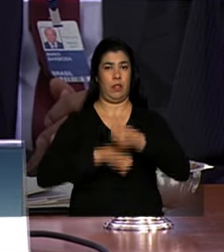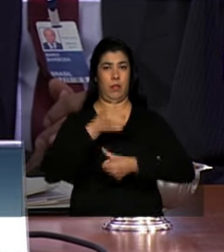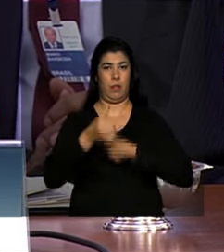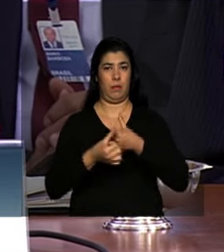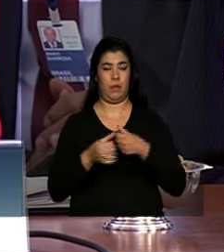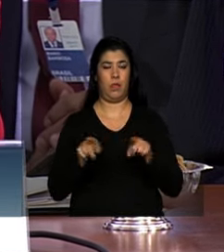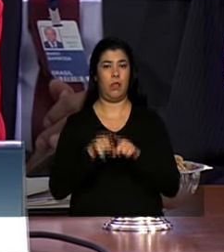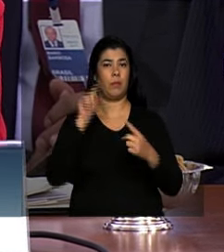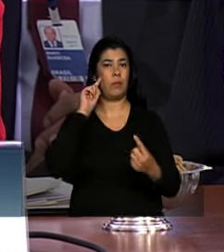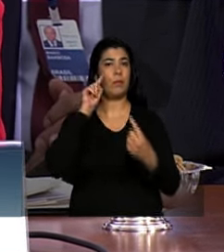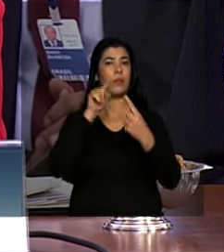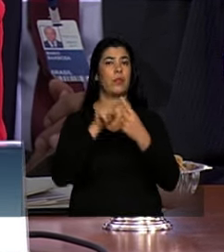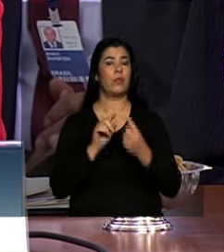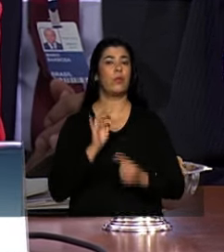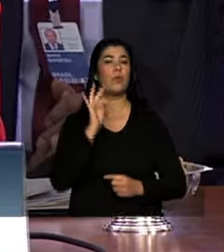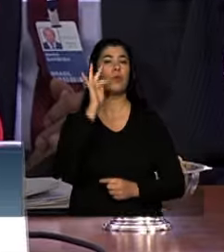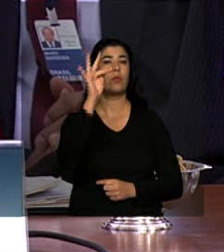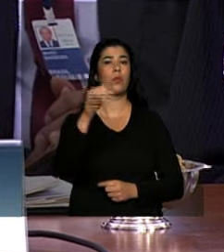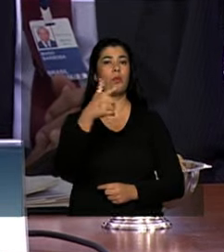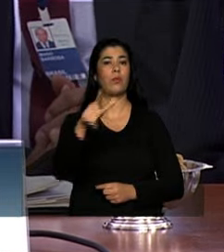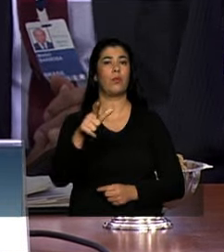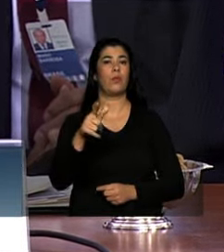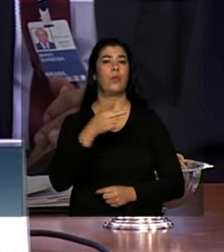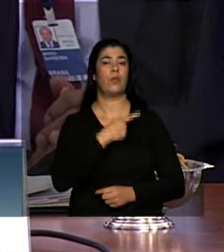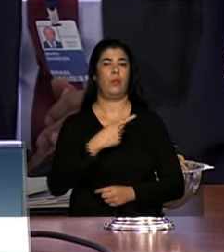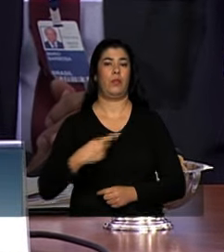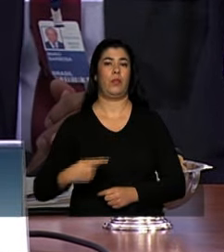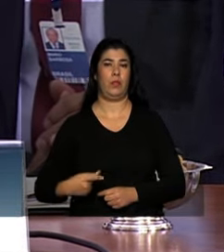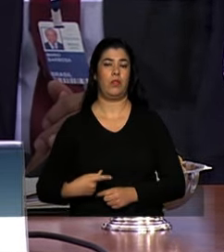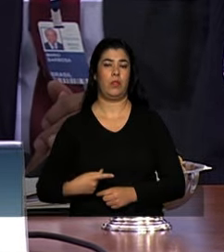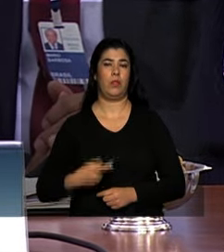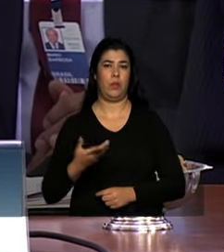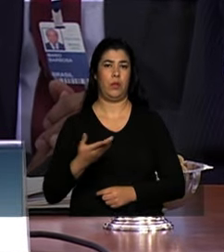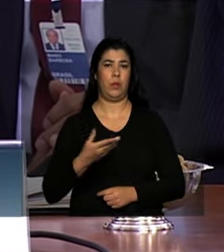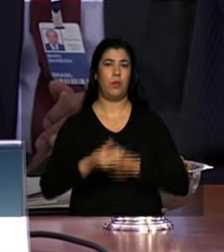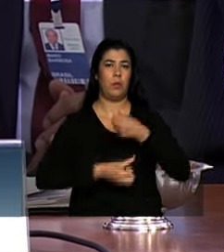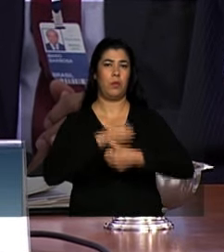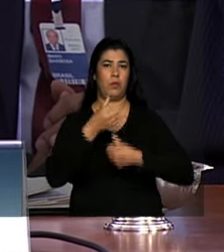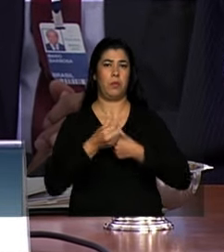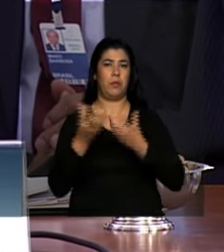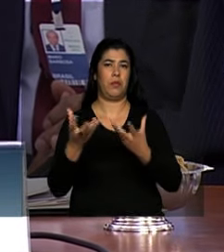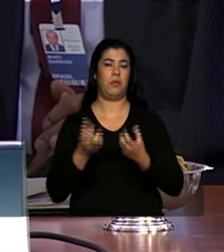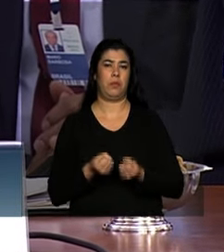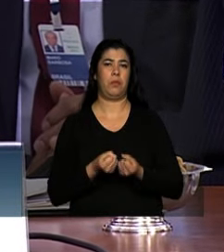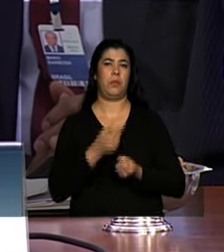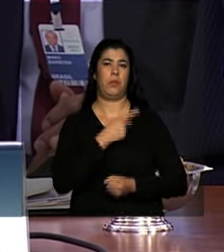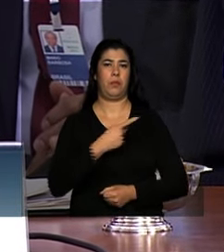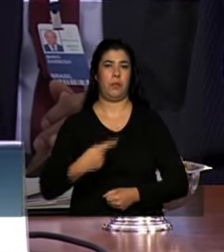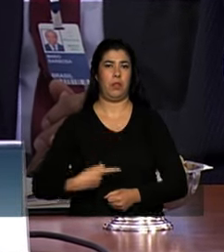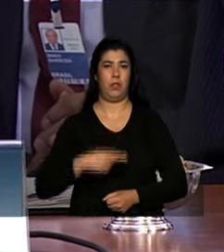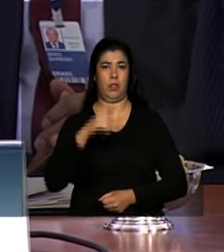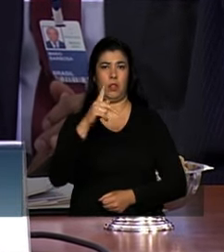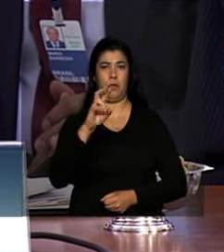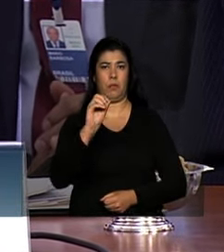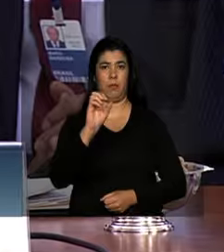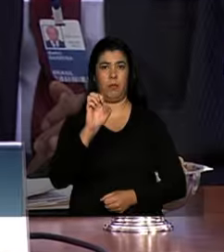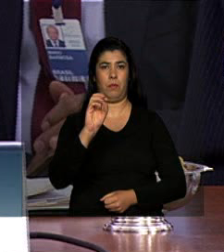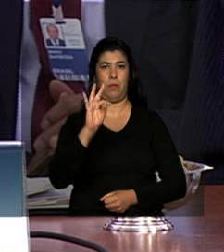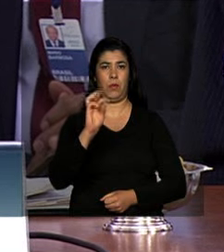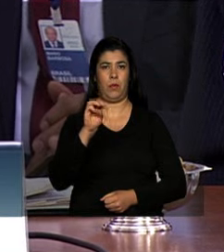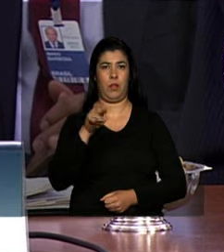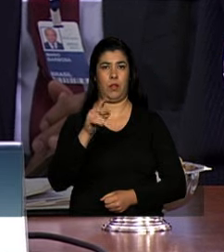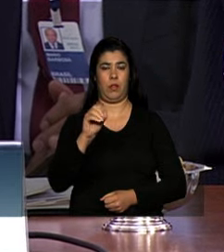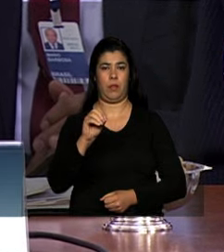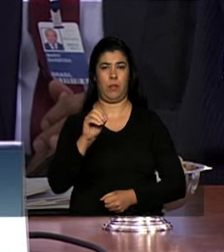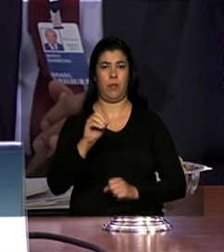e as perspectivas para as próximas presidências, para o próximo período da presidência pro tempore. Pela